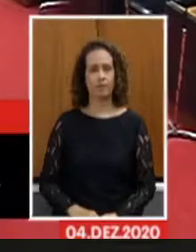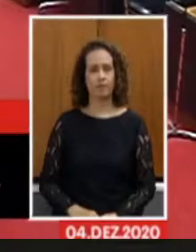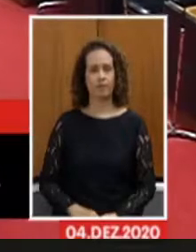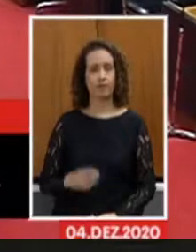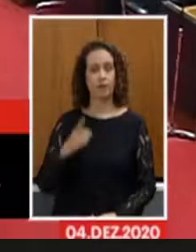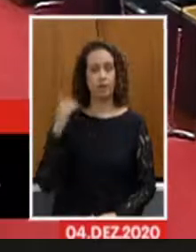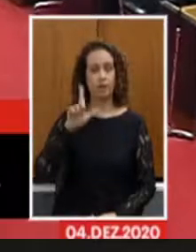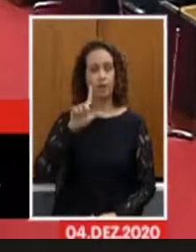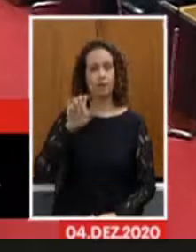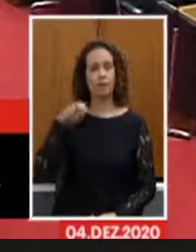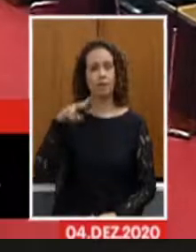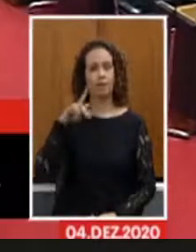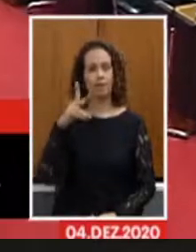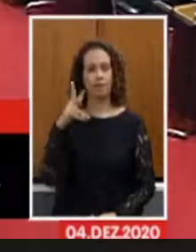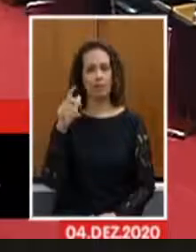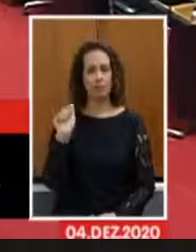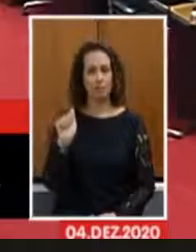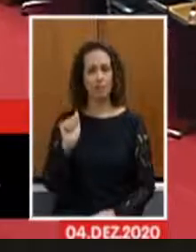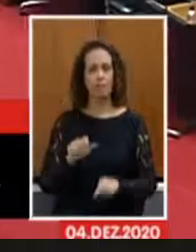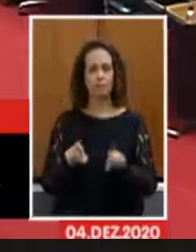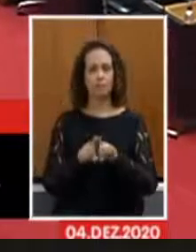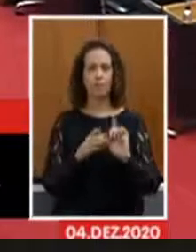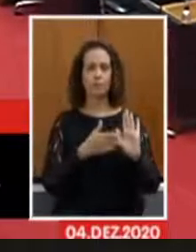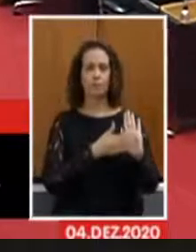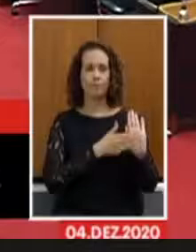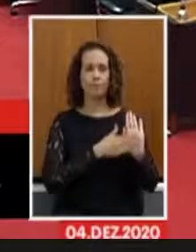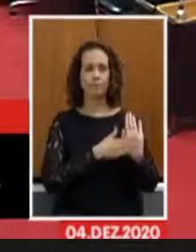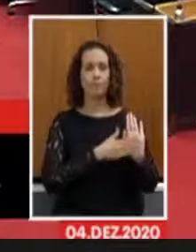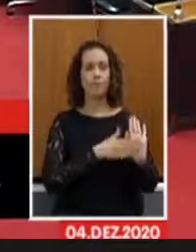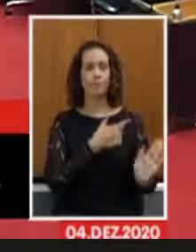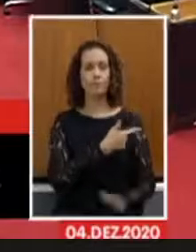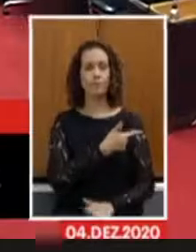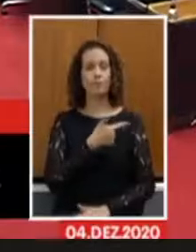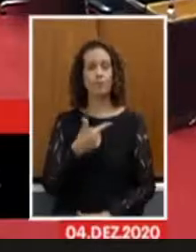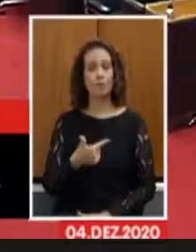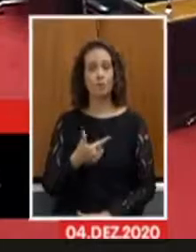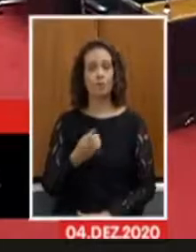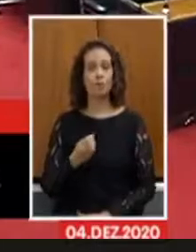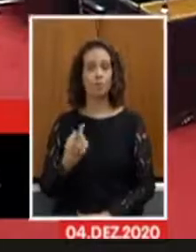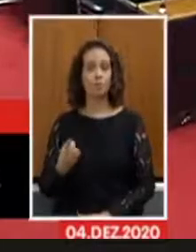Deputada Leninha, do parecer de redação final do projeto de lei 2201, vota sim.